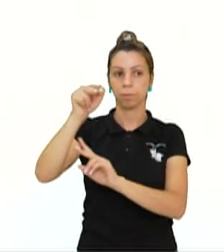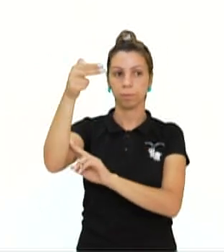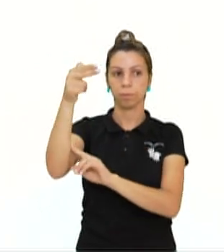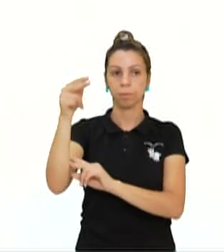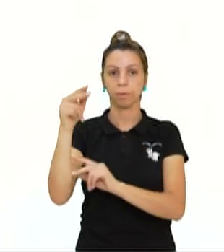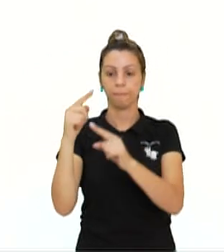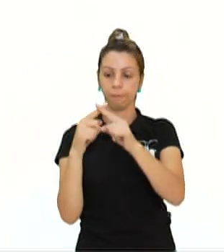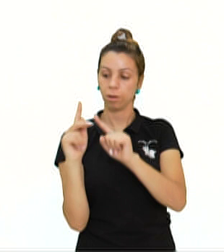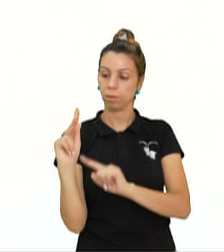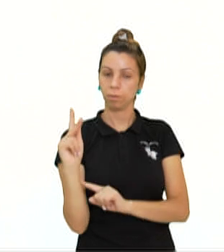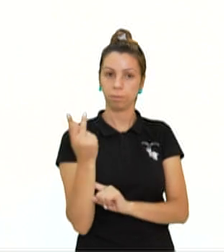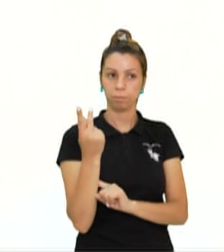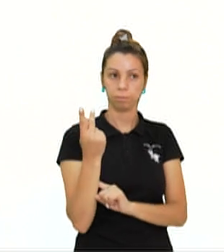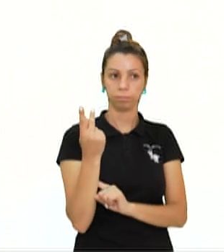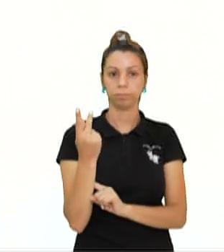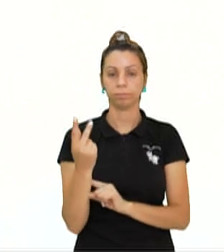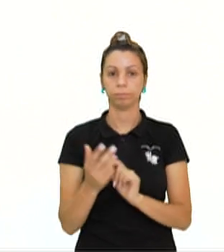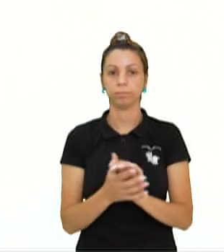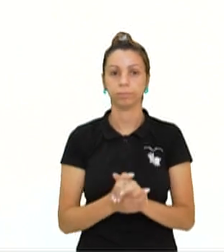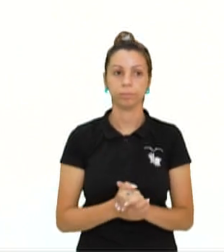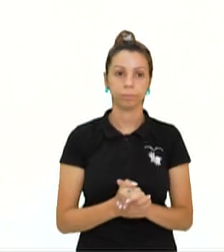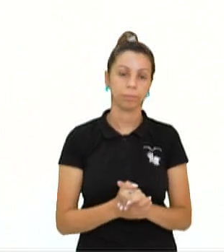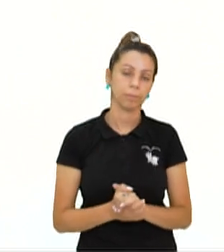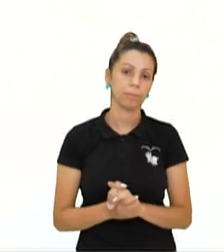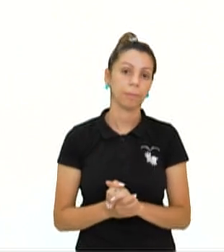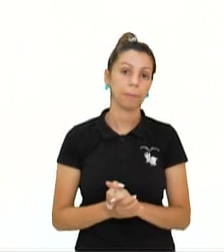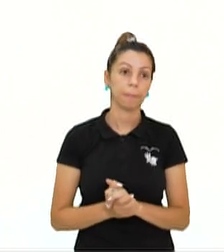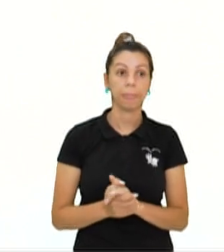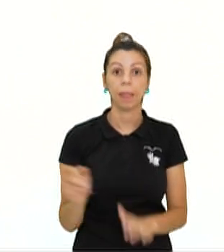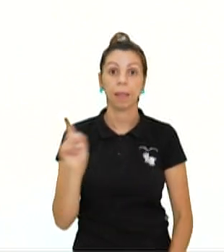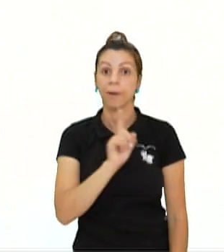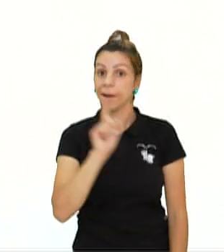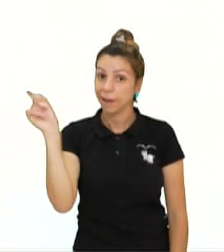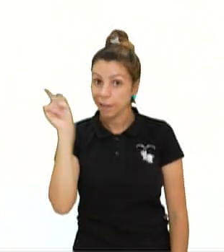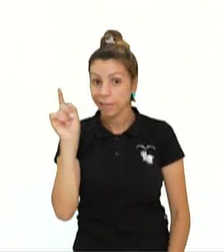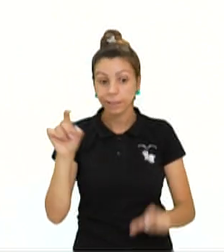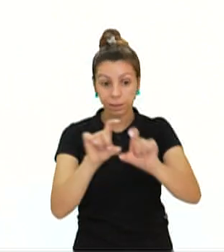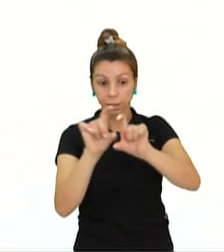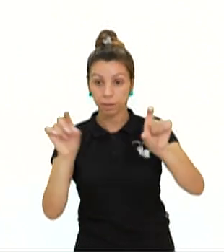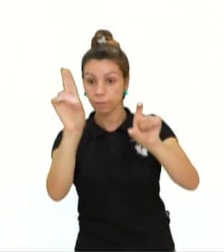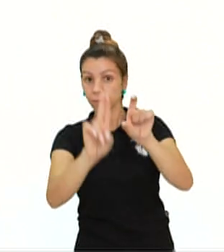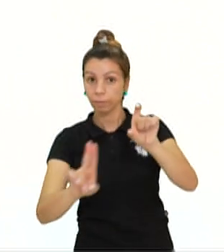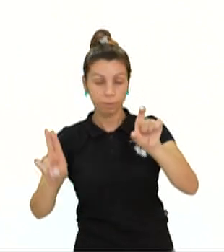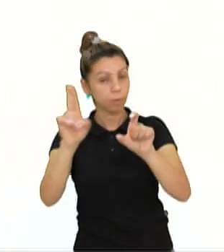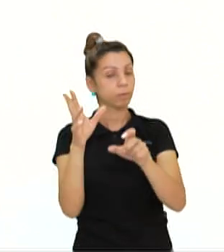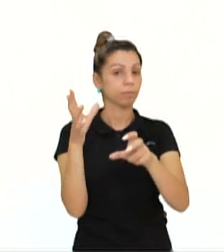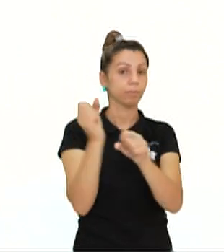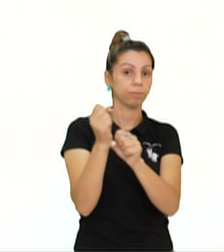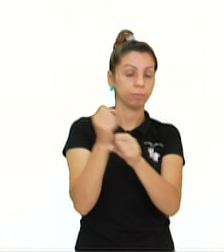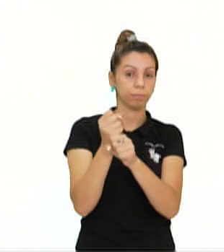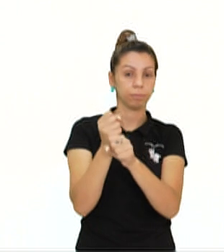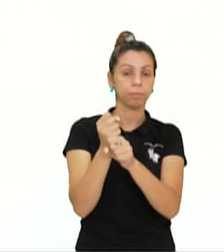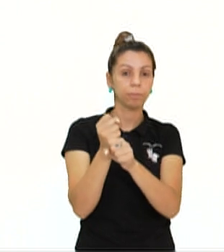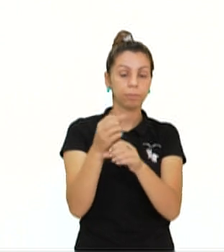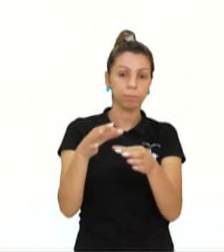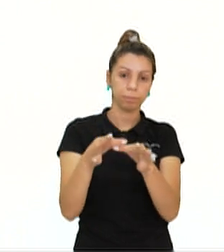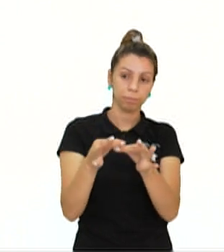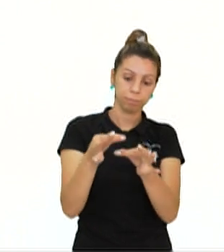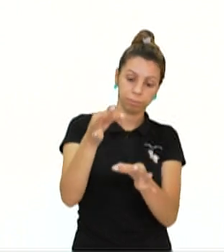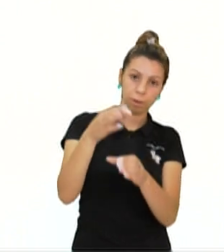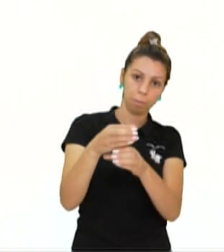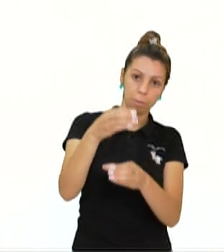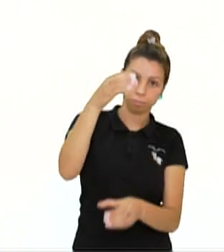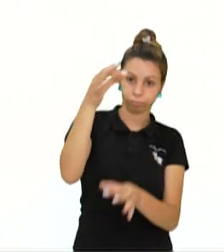ok? Então ficou πr ao quadrado vezes a altura. Então essa é a formulazinha que a gente vai utilizar para calcular o volume do